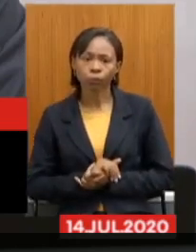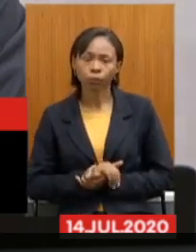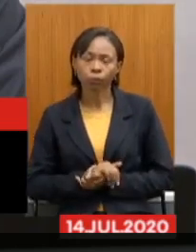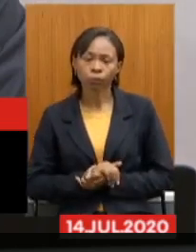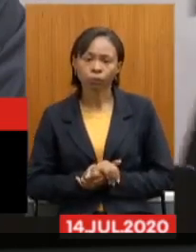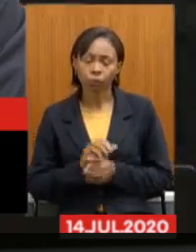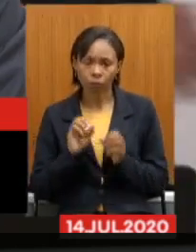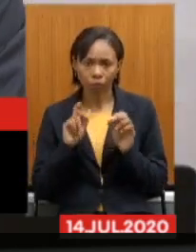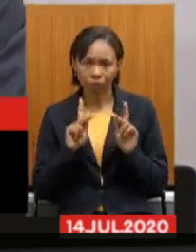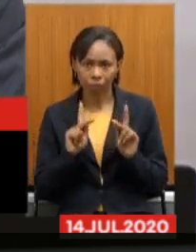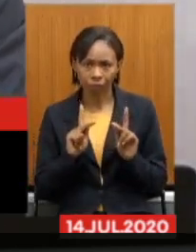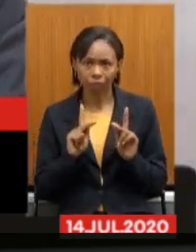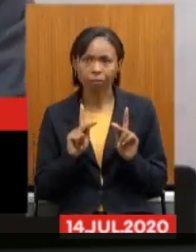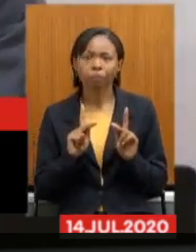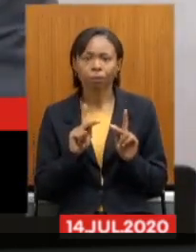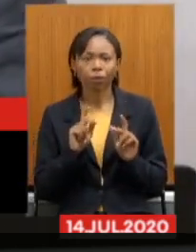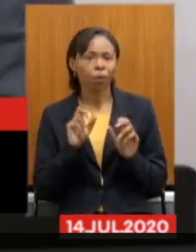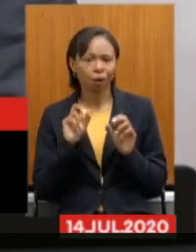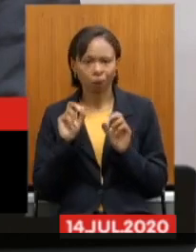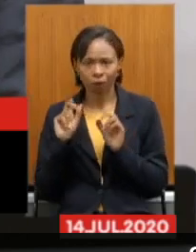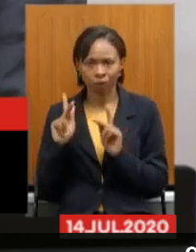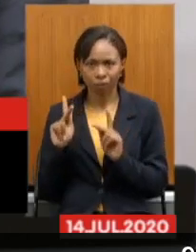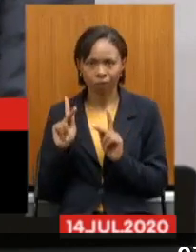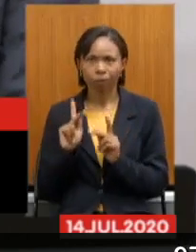Ok? Ok.